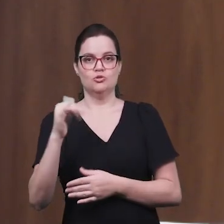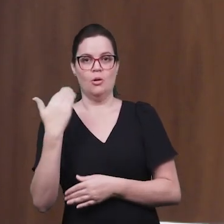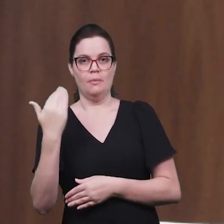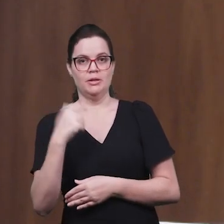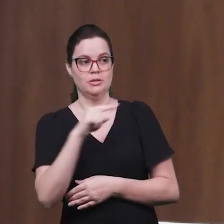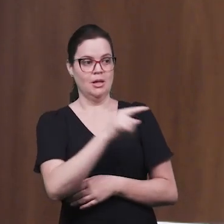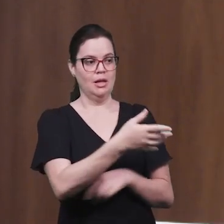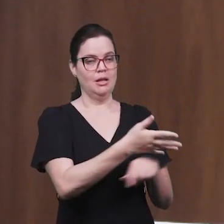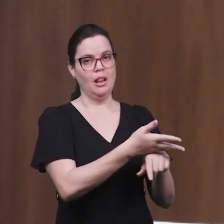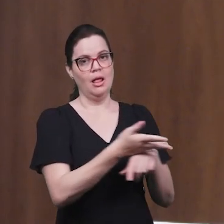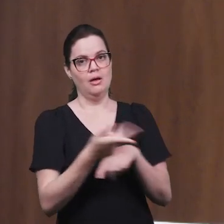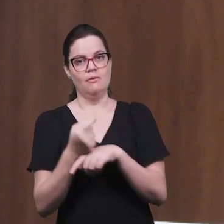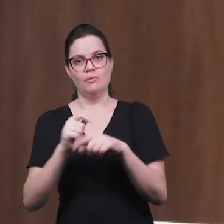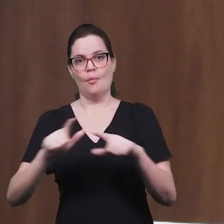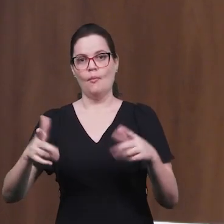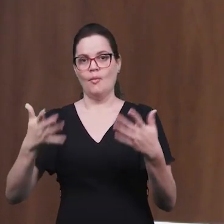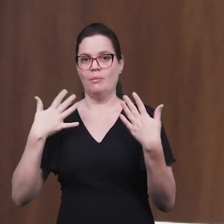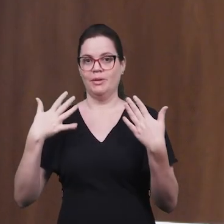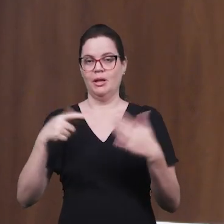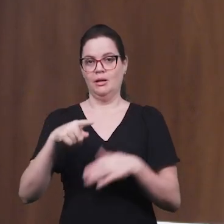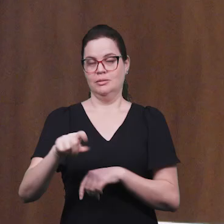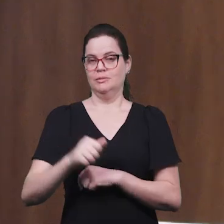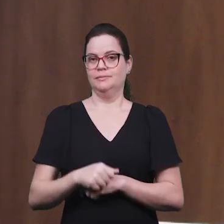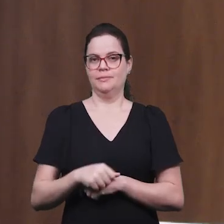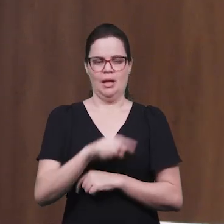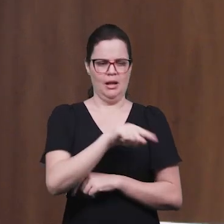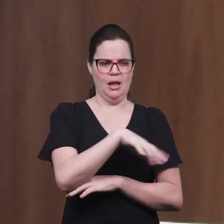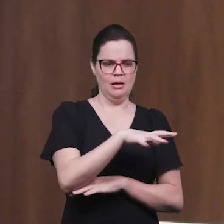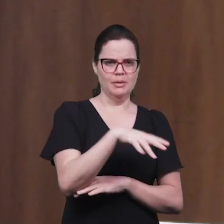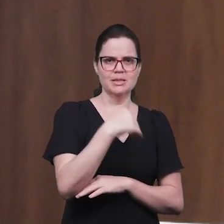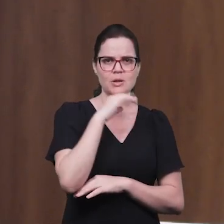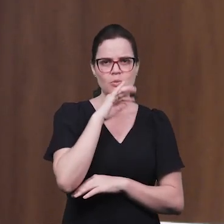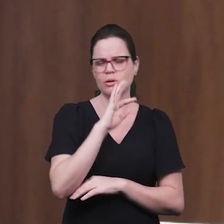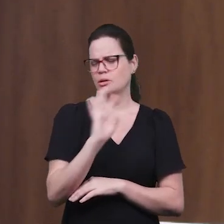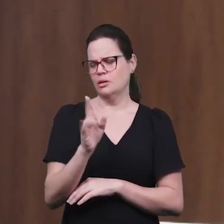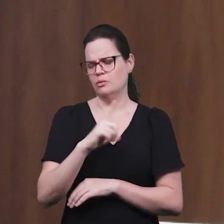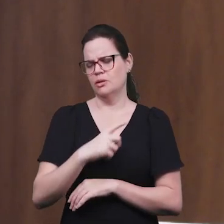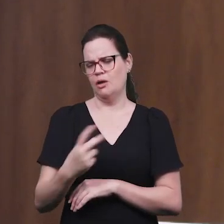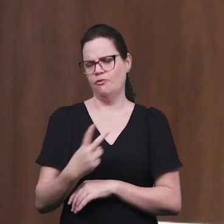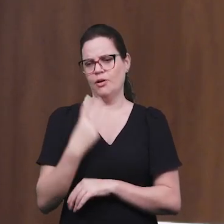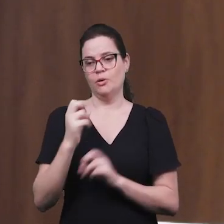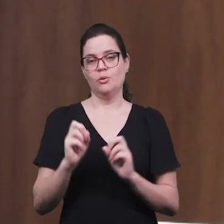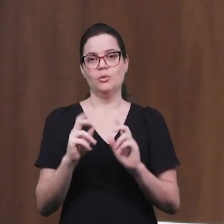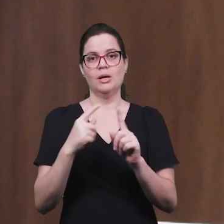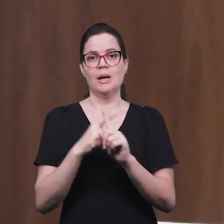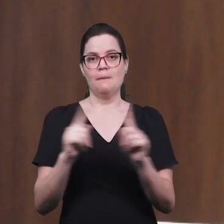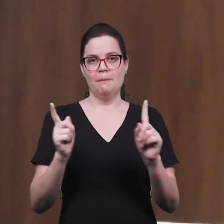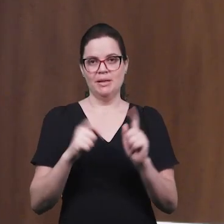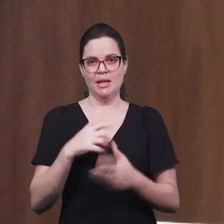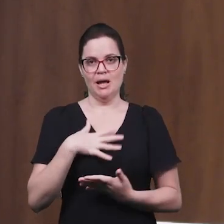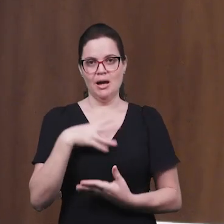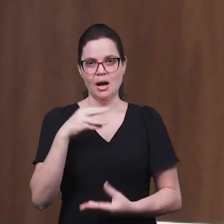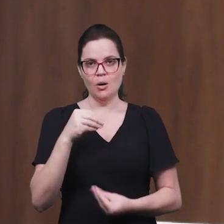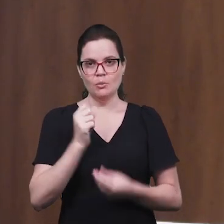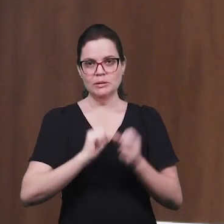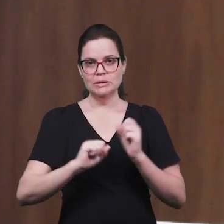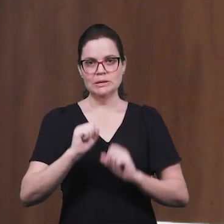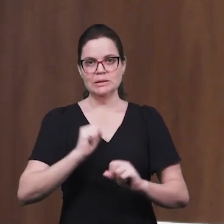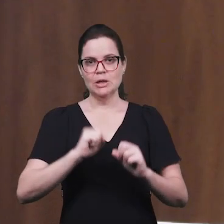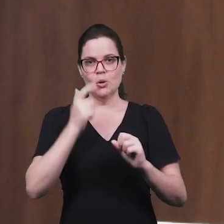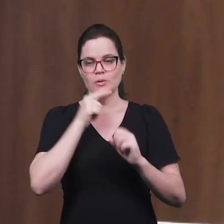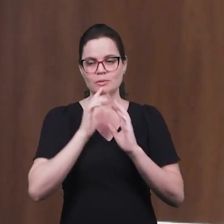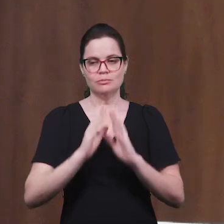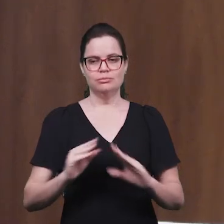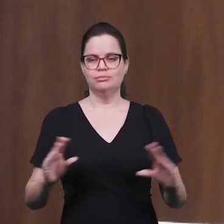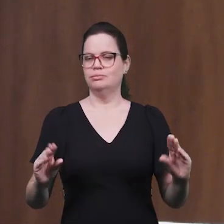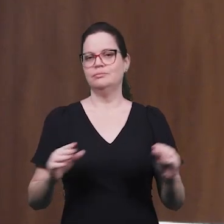que esteja errado. Pelo contrário, isso tem o seu valor. Mas o que estamos falando é que isso não satisfaz os anseios da alma